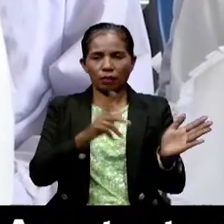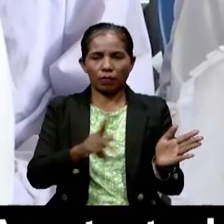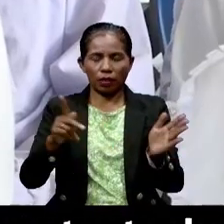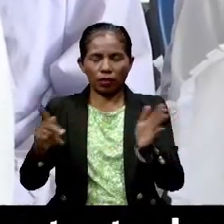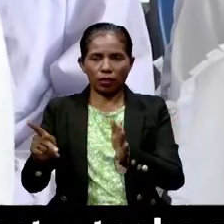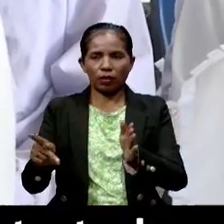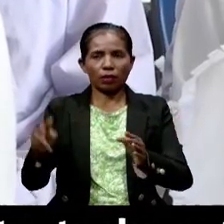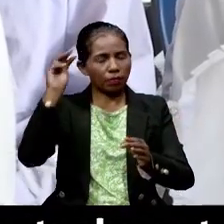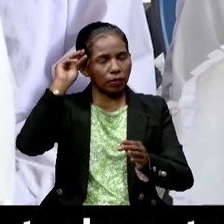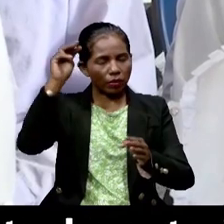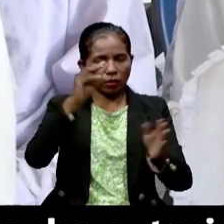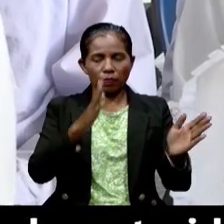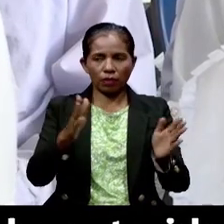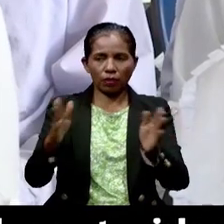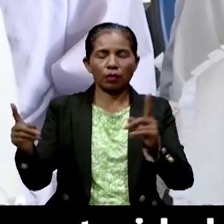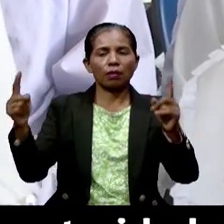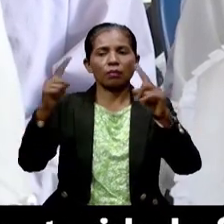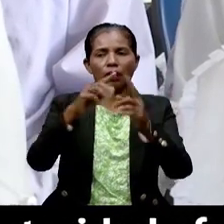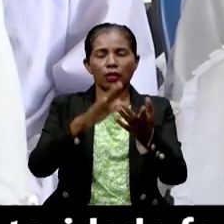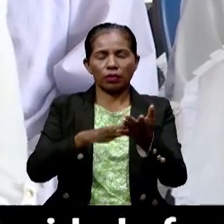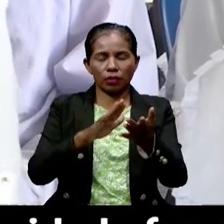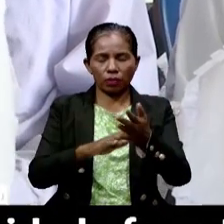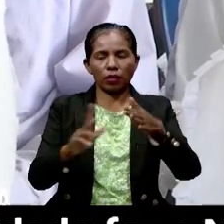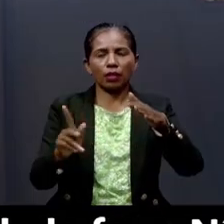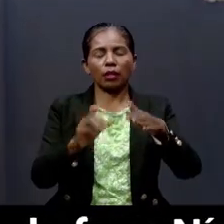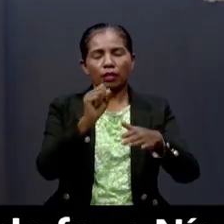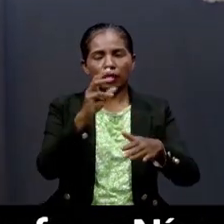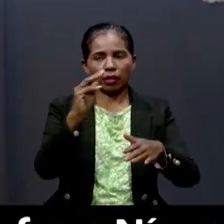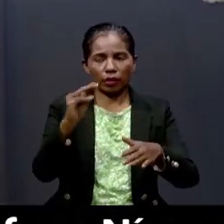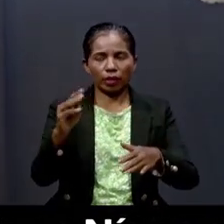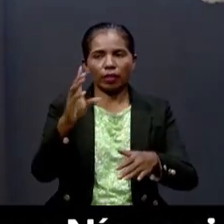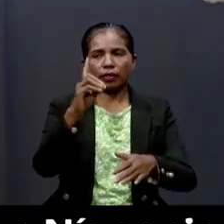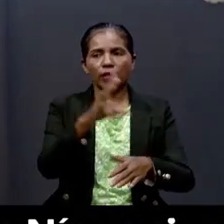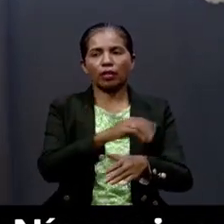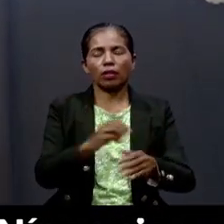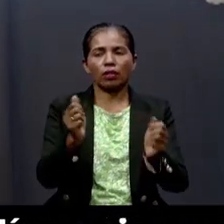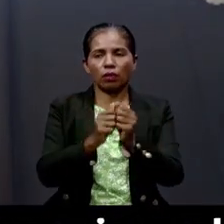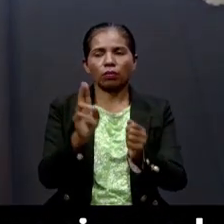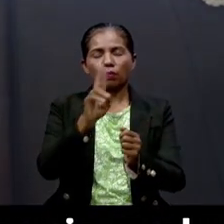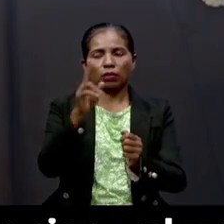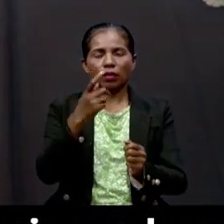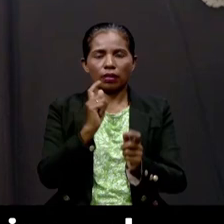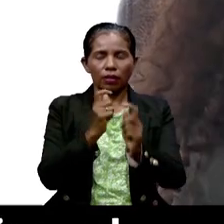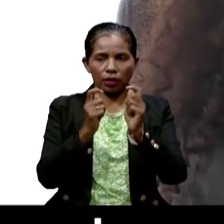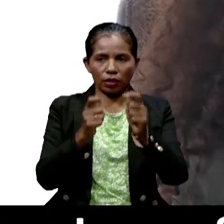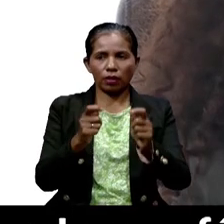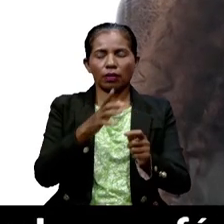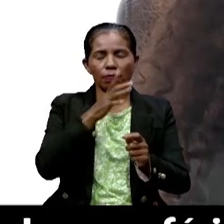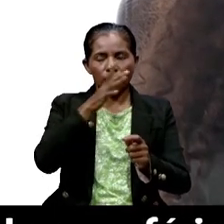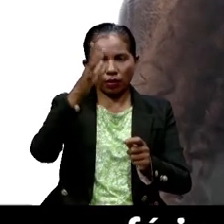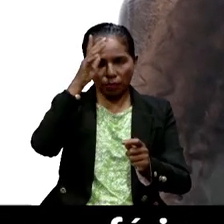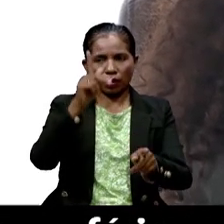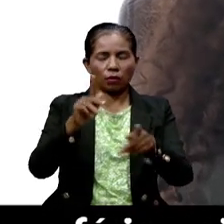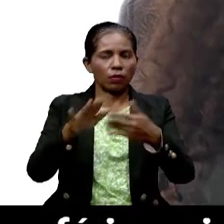de Ministério prepara para ensino básico primeiro no segundo ciclo, sei rolian tetum no inangama no sociedade